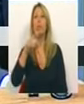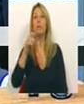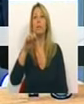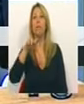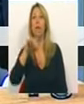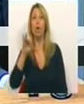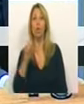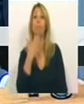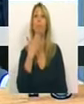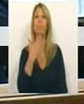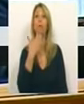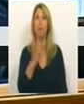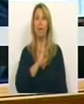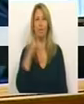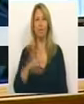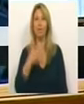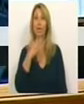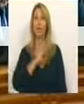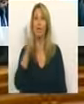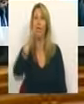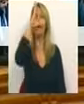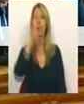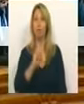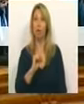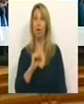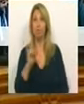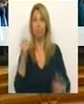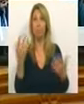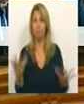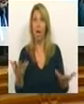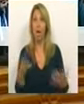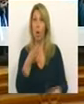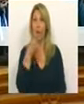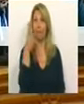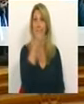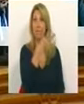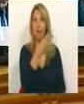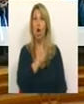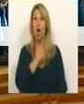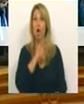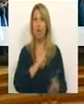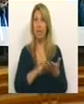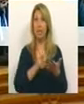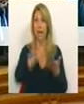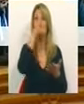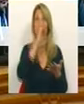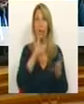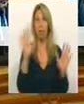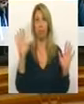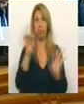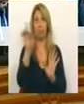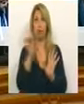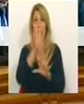Senhor Presidente, Senhor Primeiro-Ministro, o recado que enviou agora ao seu Secretário de Estado é uma questão interna do Governo, não me